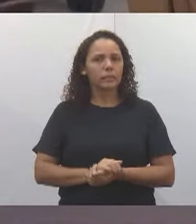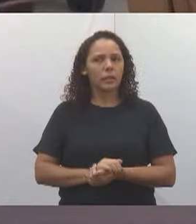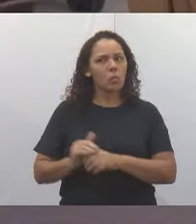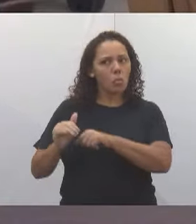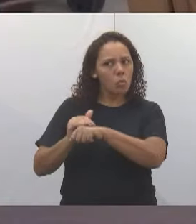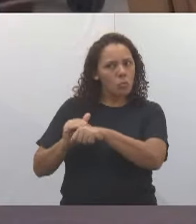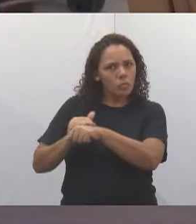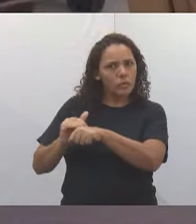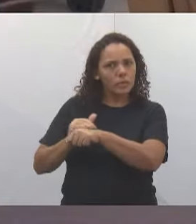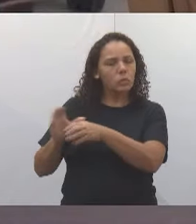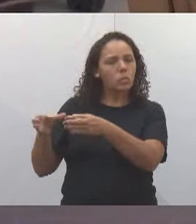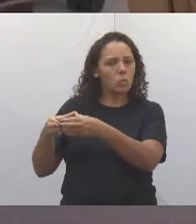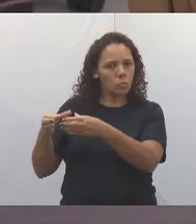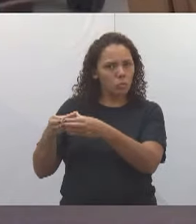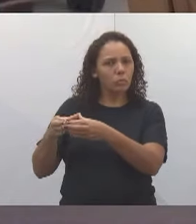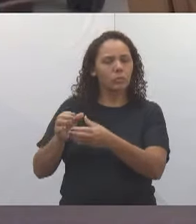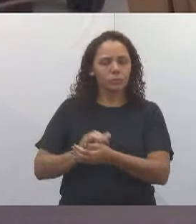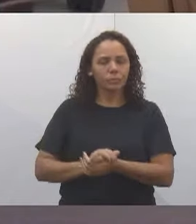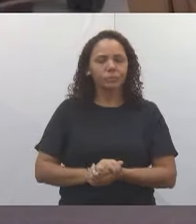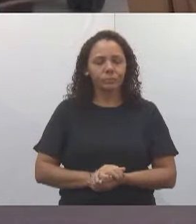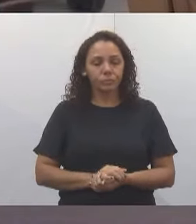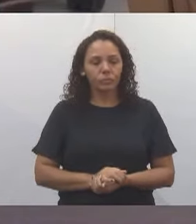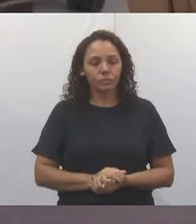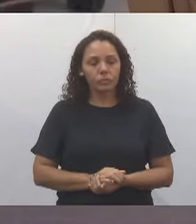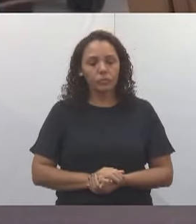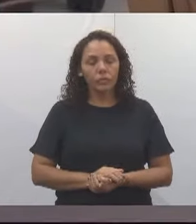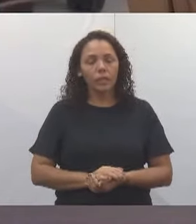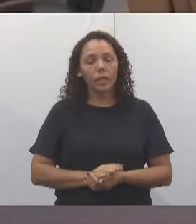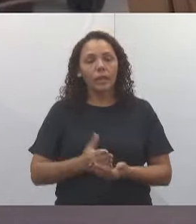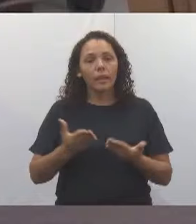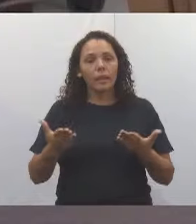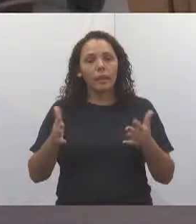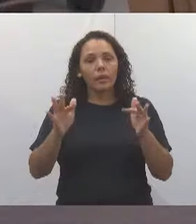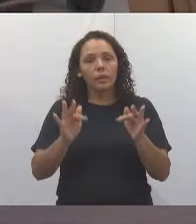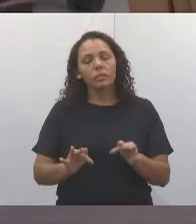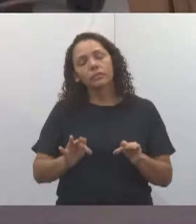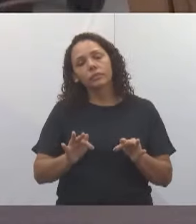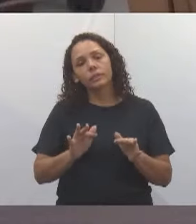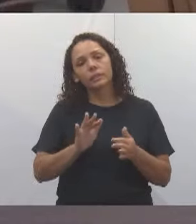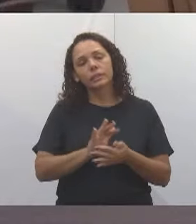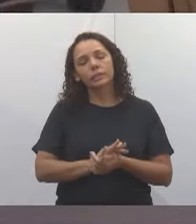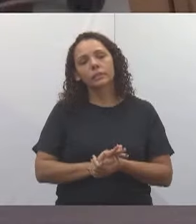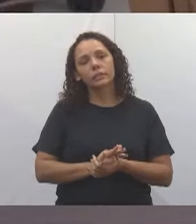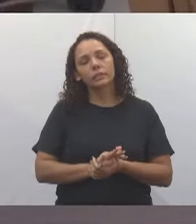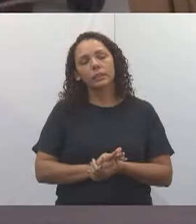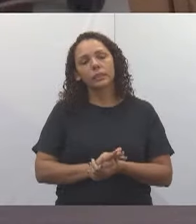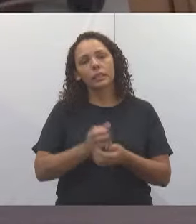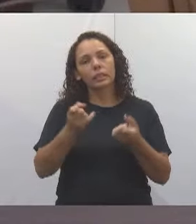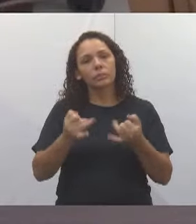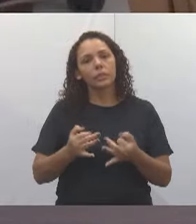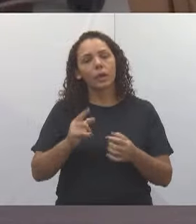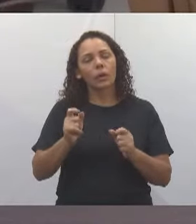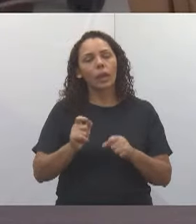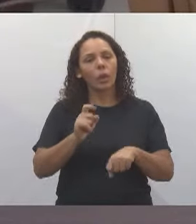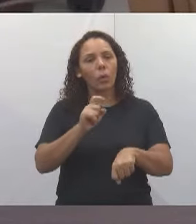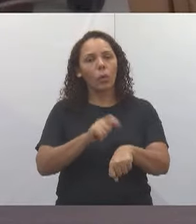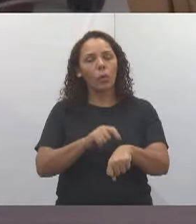E, então, é isso. Para terminar, falar sobre isso, que é a cardiologia, e a questão dos horários